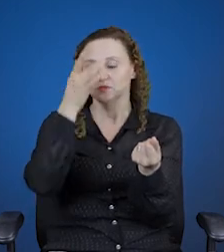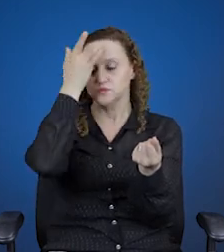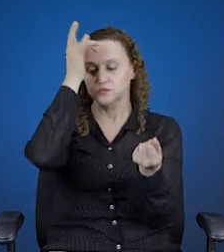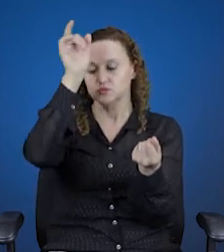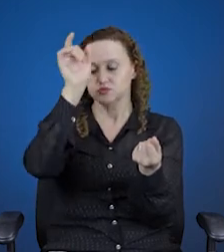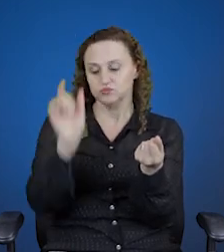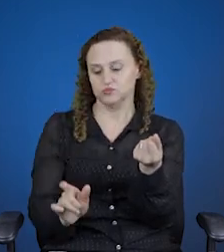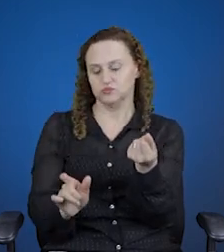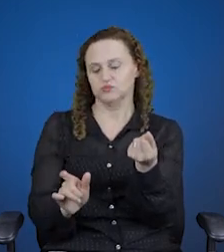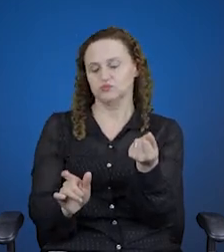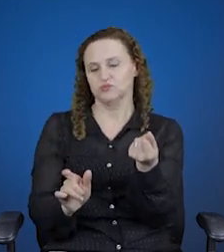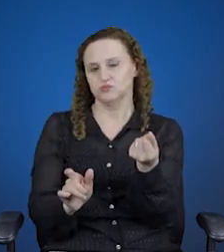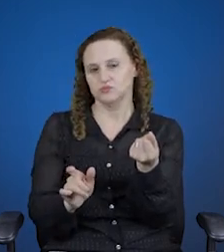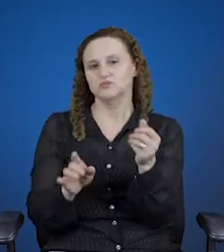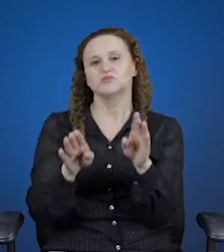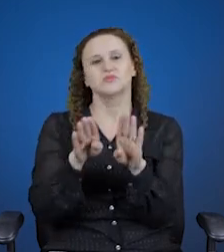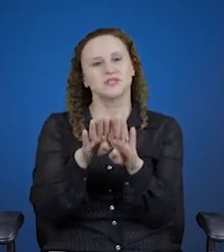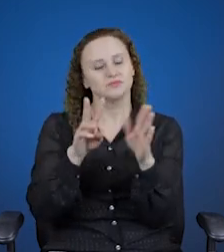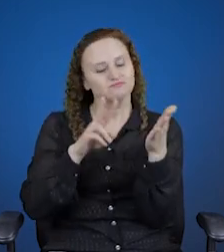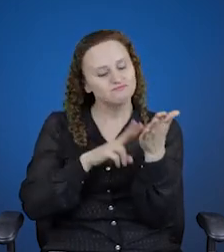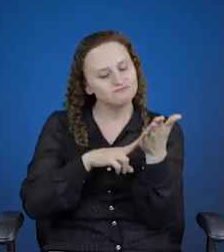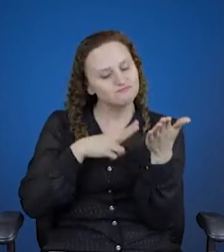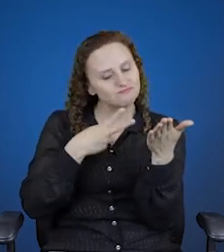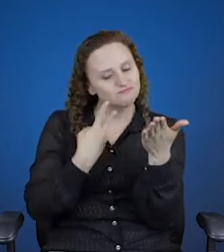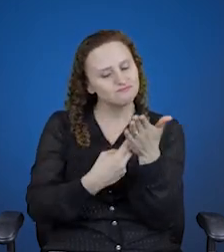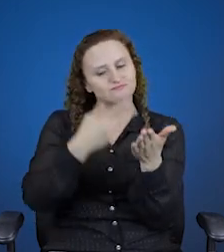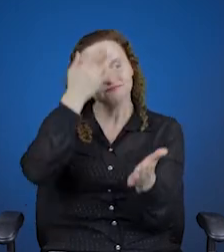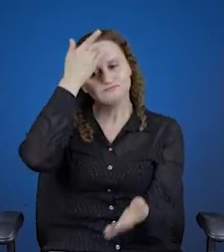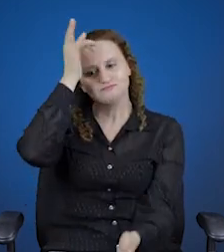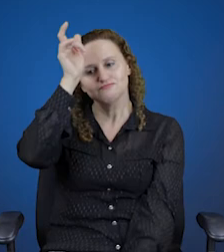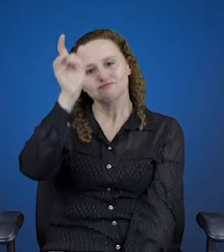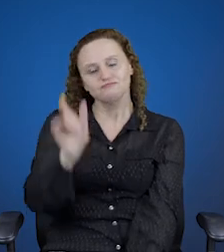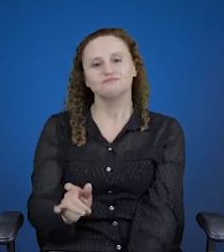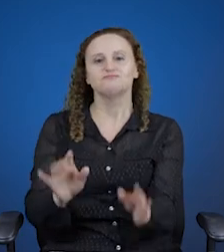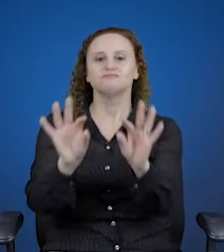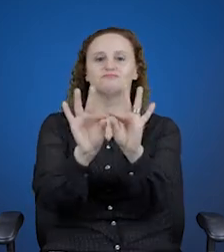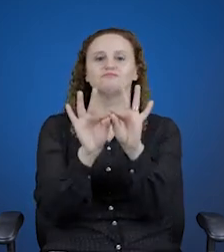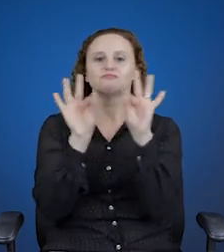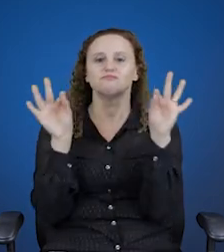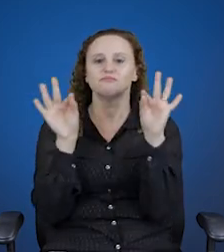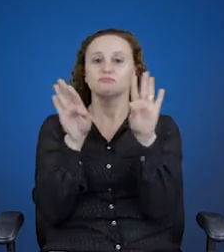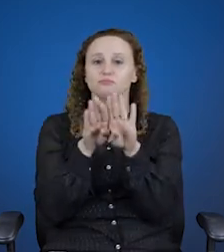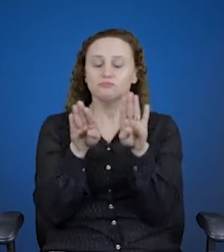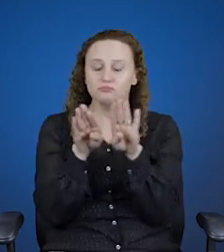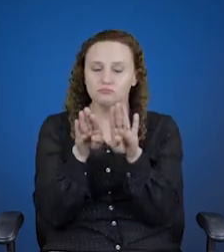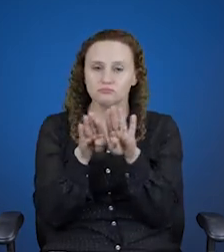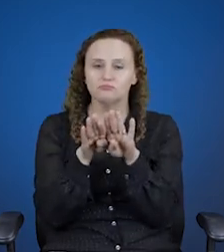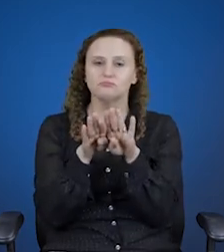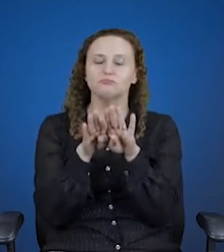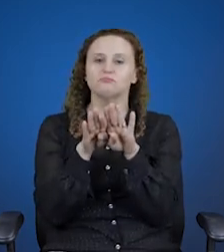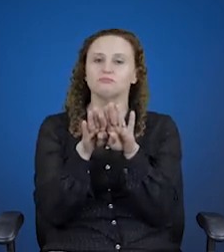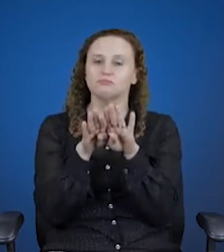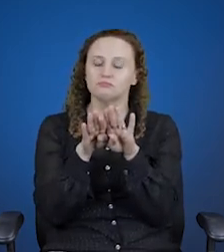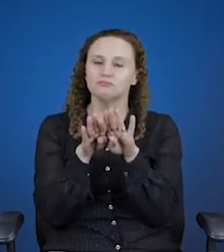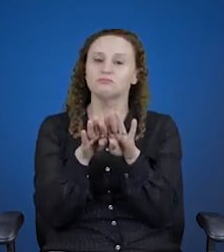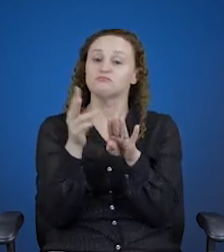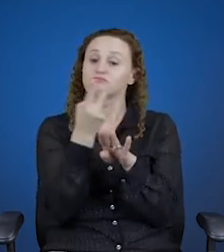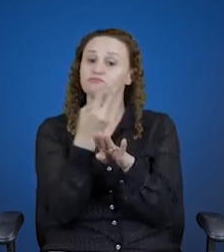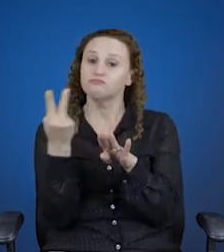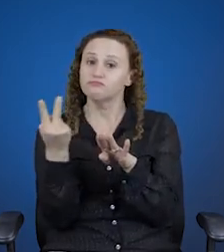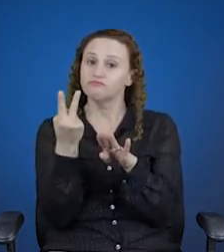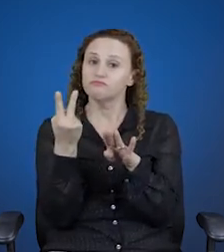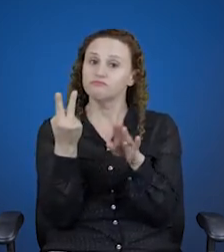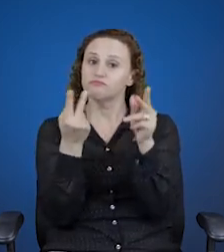então o caso nominativo tanto traduza o sujeito da oração quanto o predicativo do